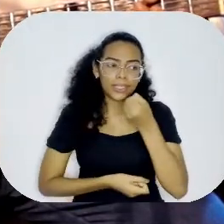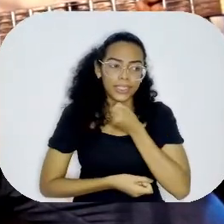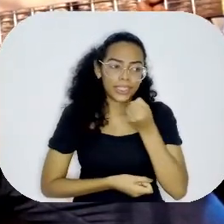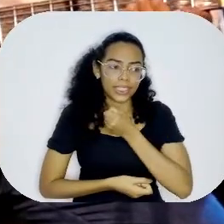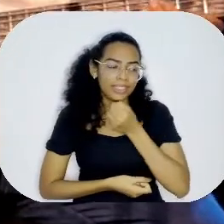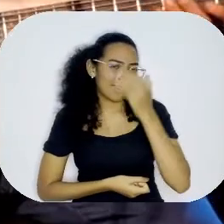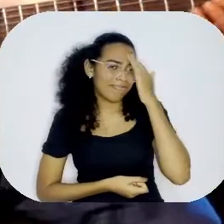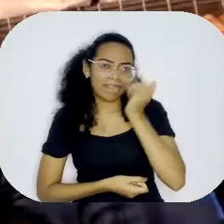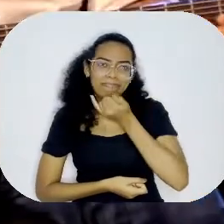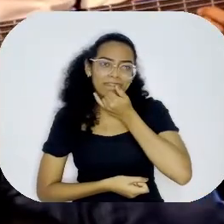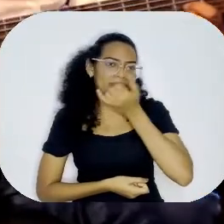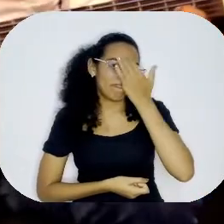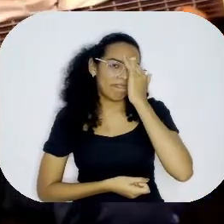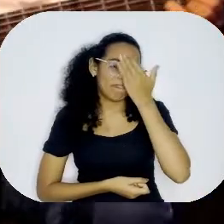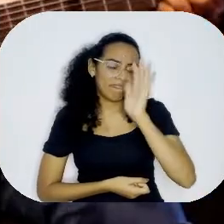nada.